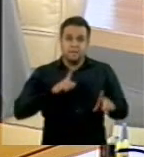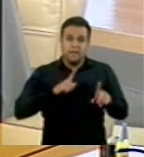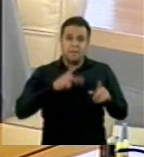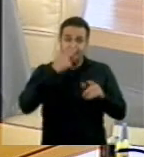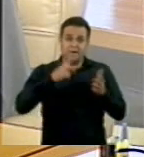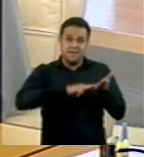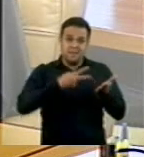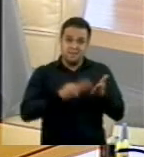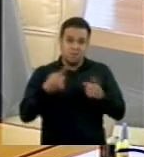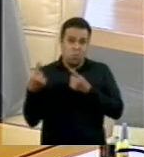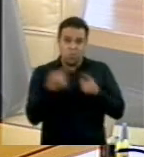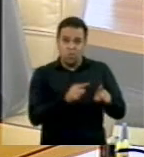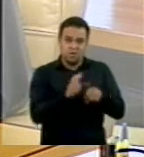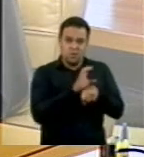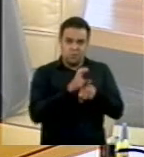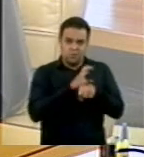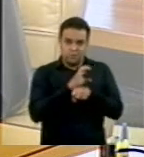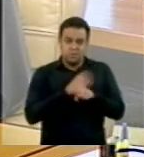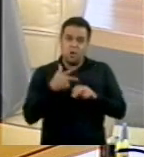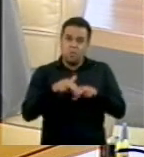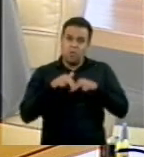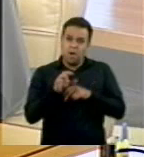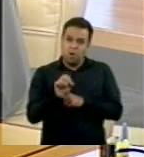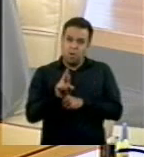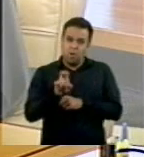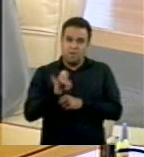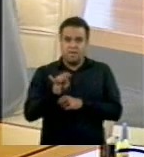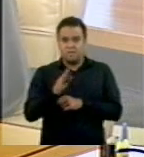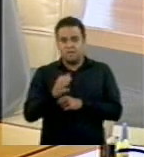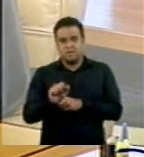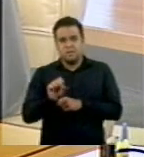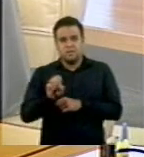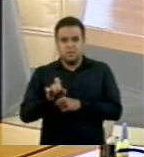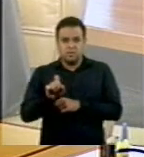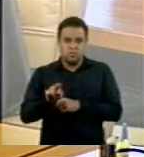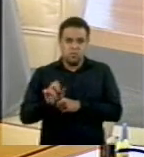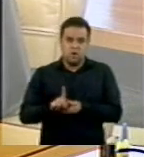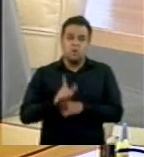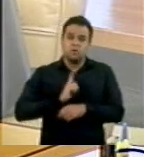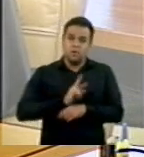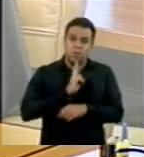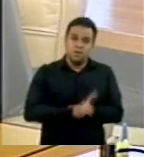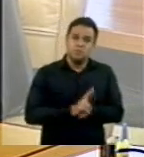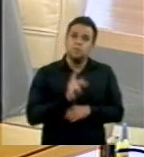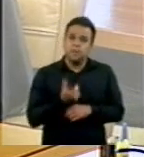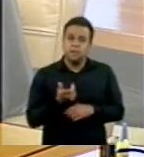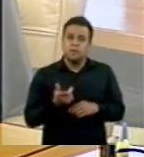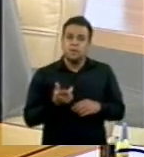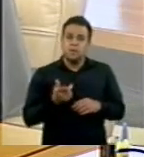desmedida apenas em razão da orientação sexual. O resultado que leva a